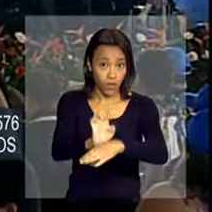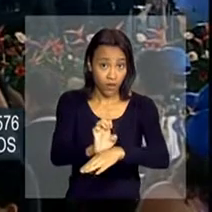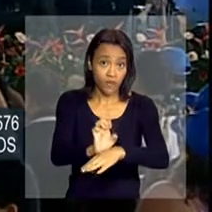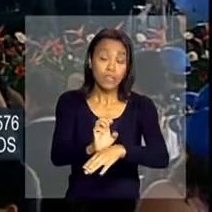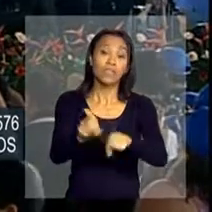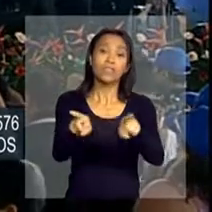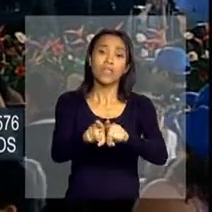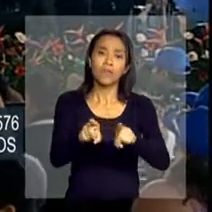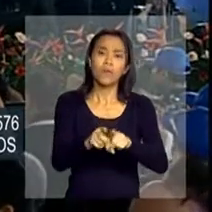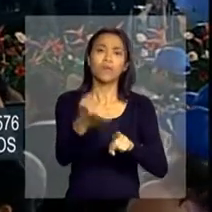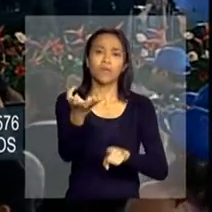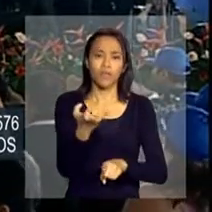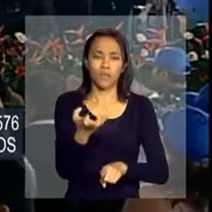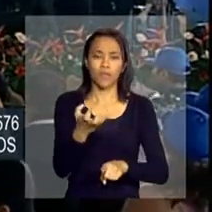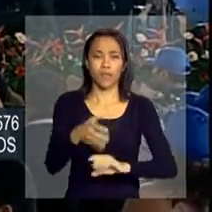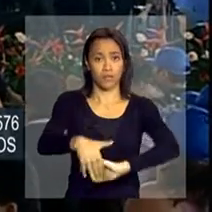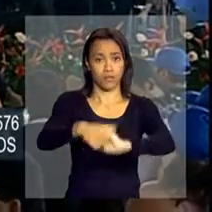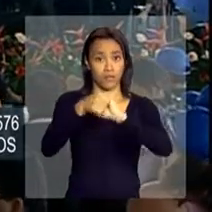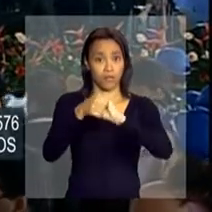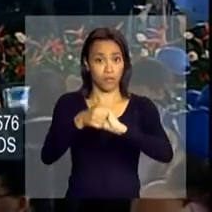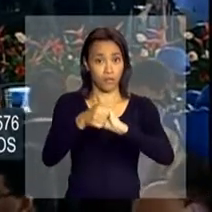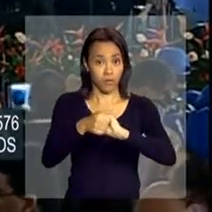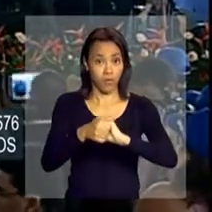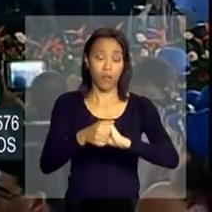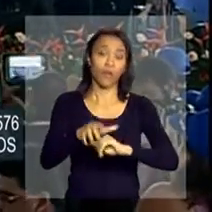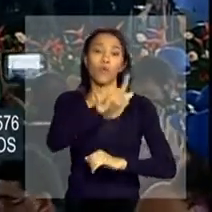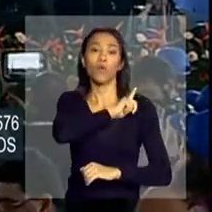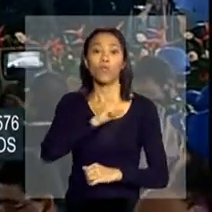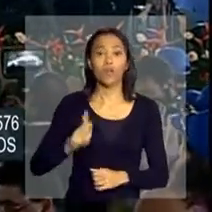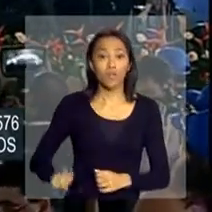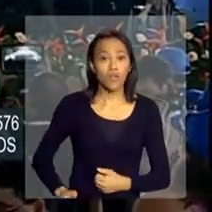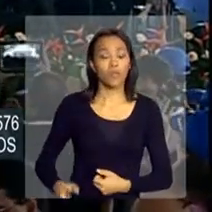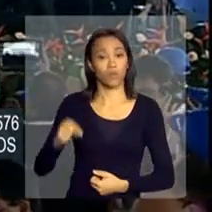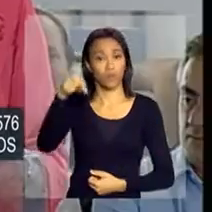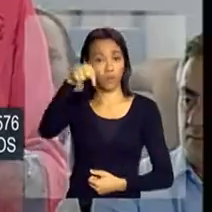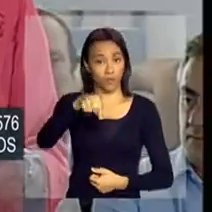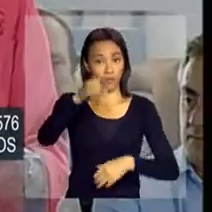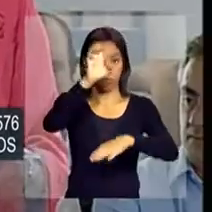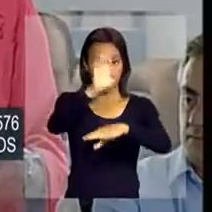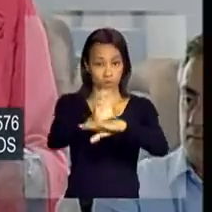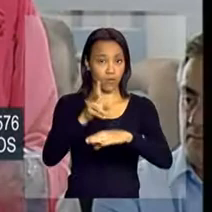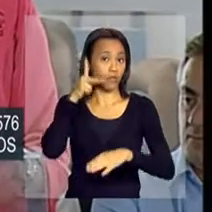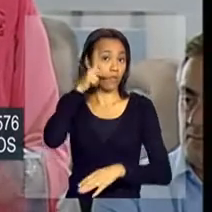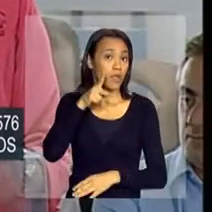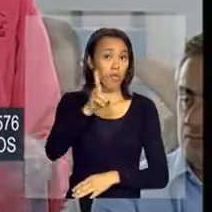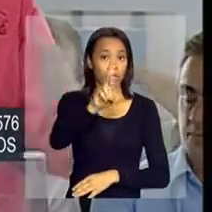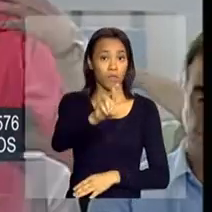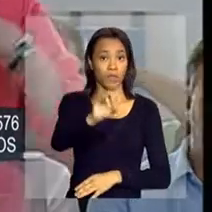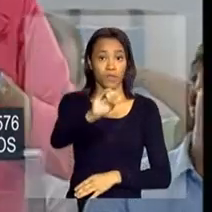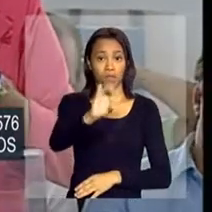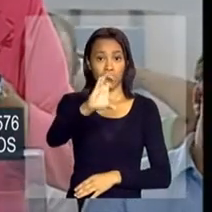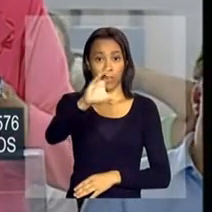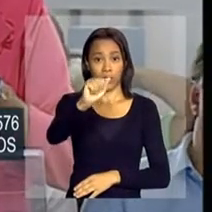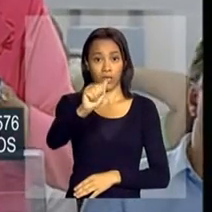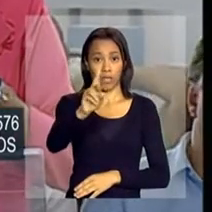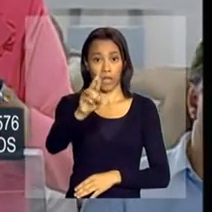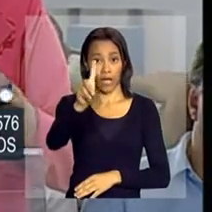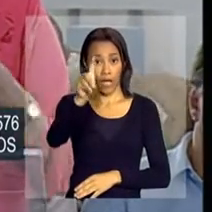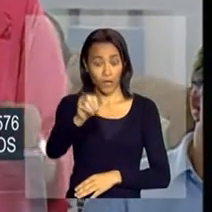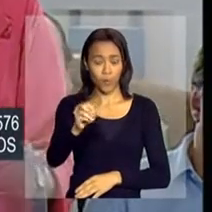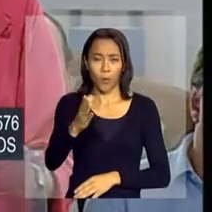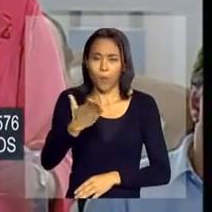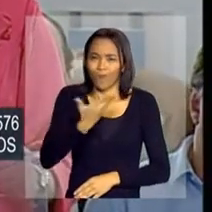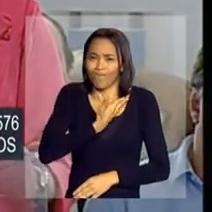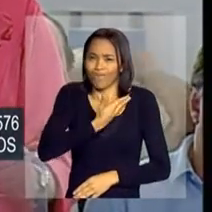queria saudar o governador da Paraíba, Ricardo Coutinho, meu grande